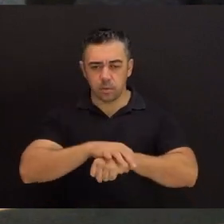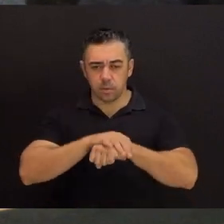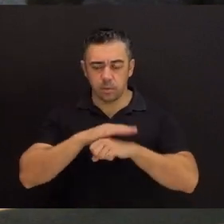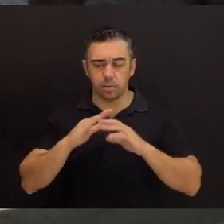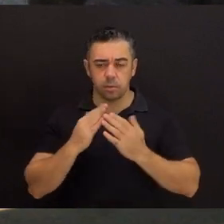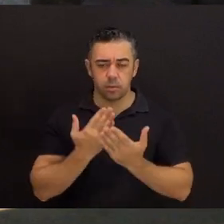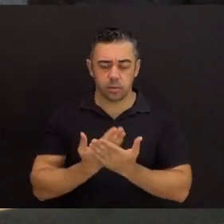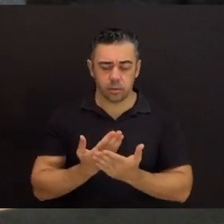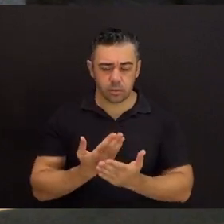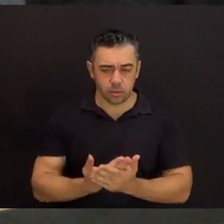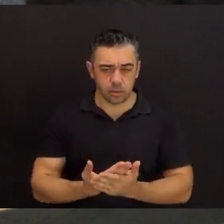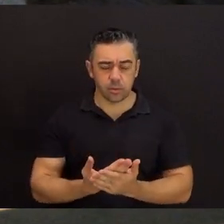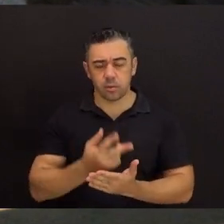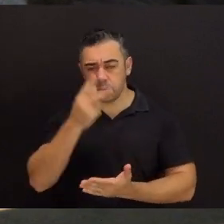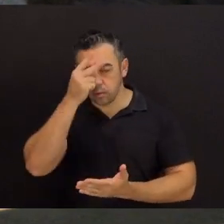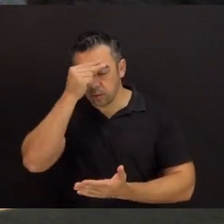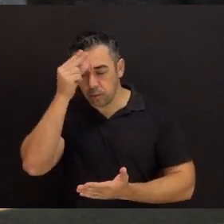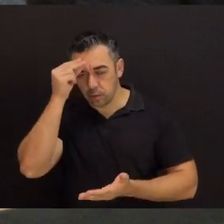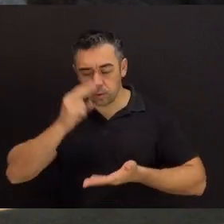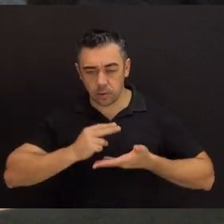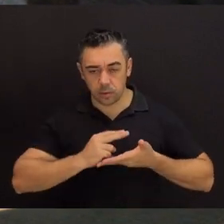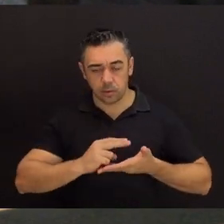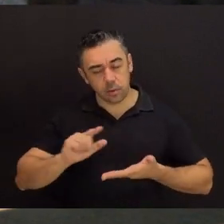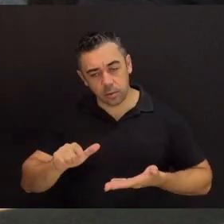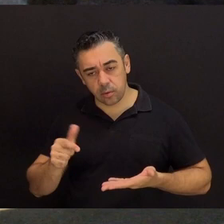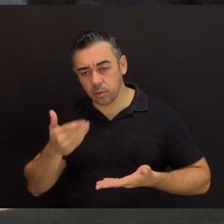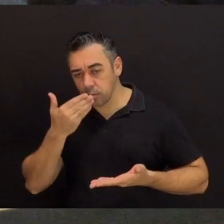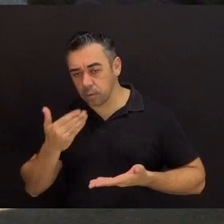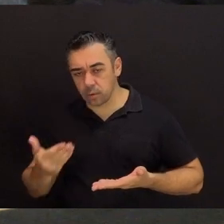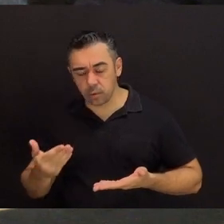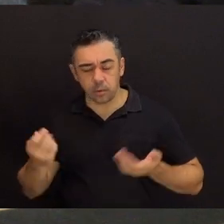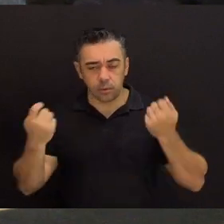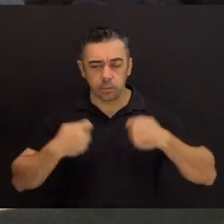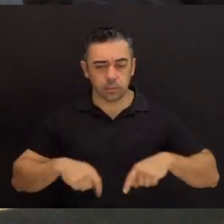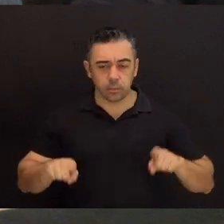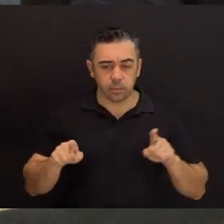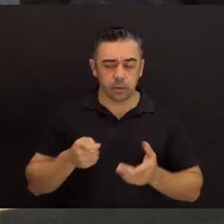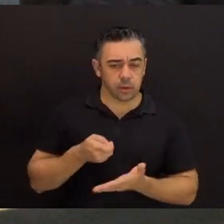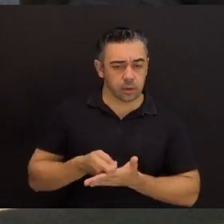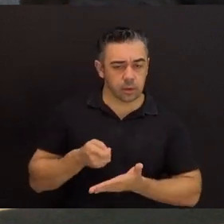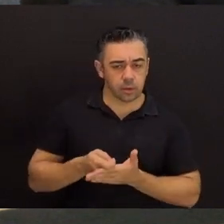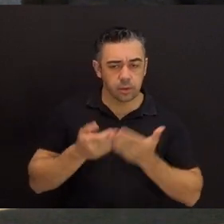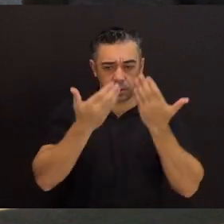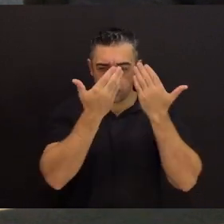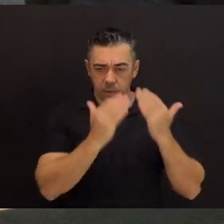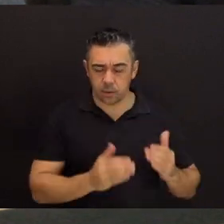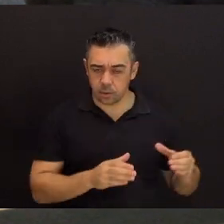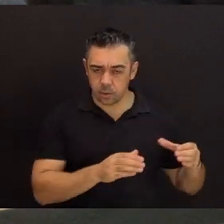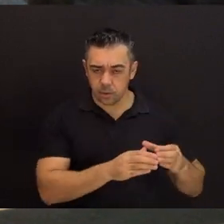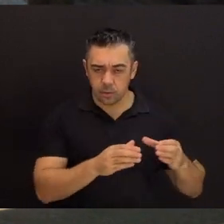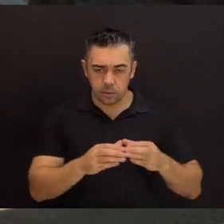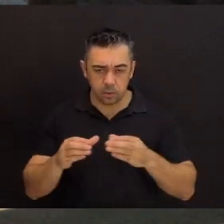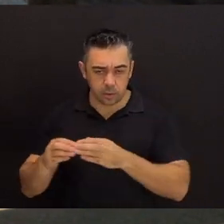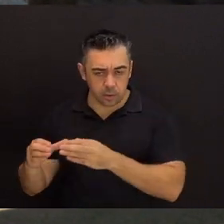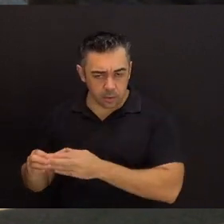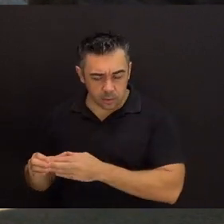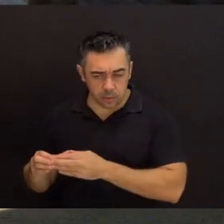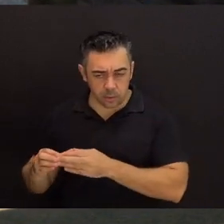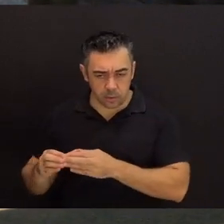CMEI são aos Pinhais e da outros providências dispensando a exigência e análise pelas comissões permanentes